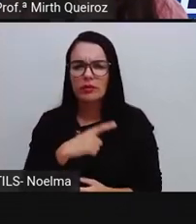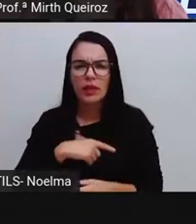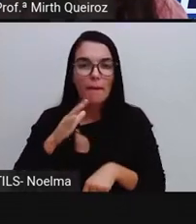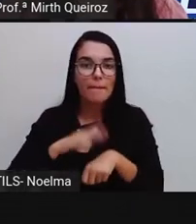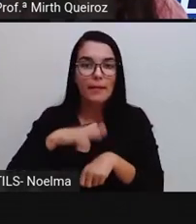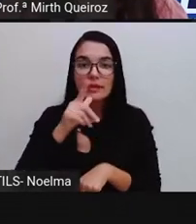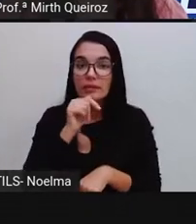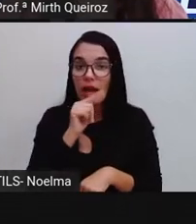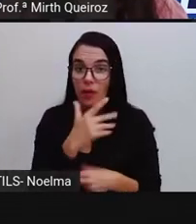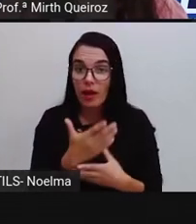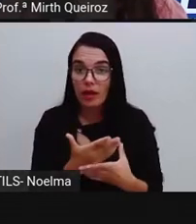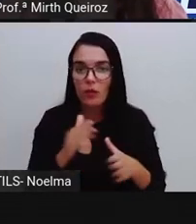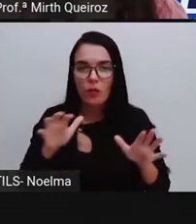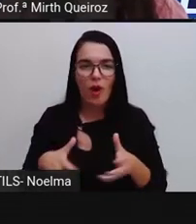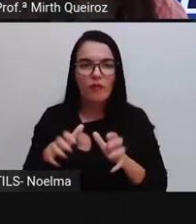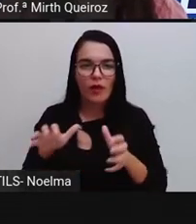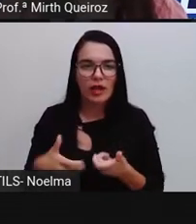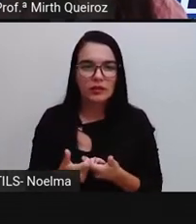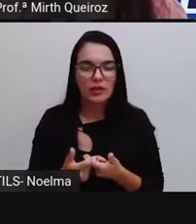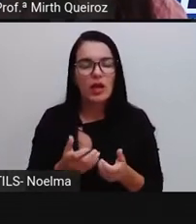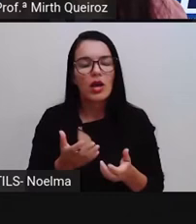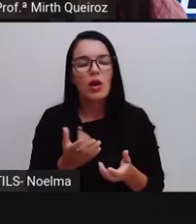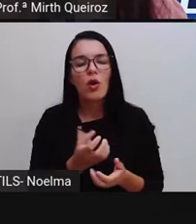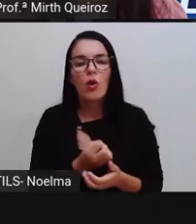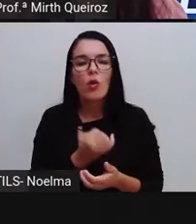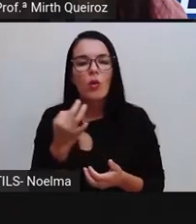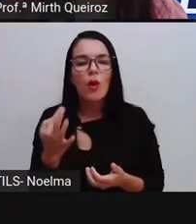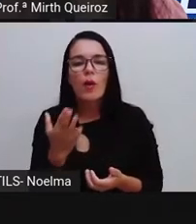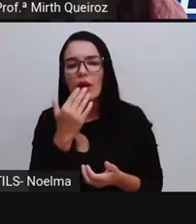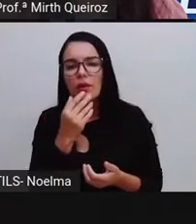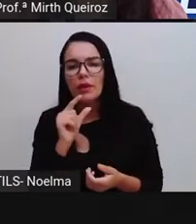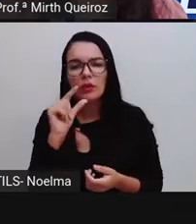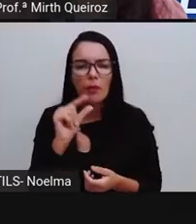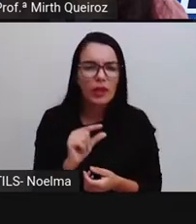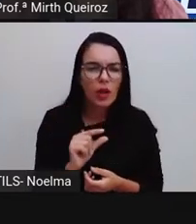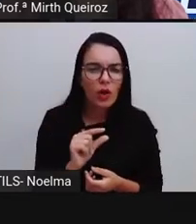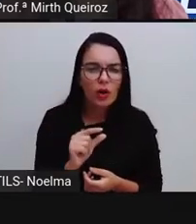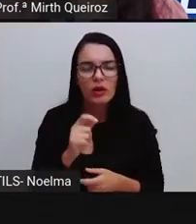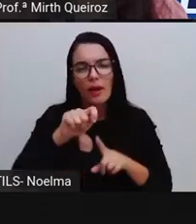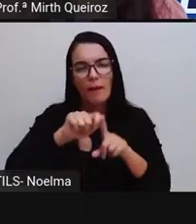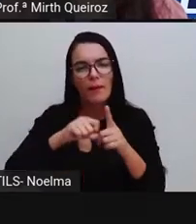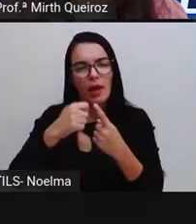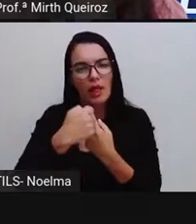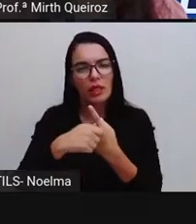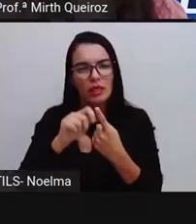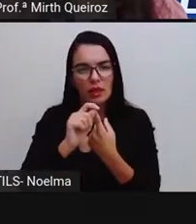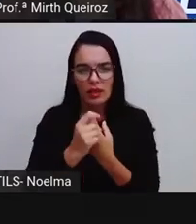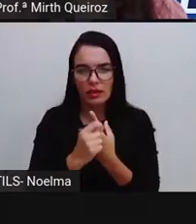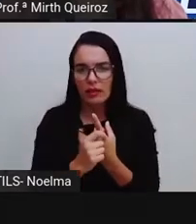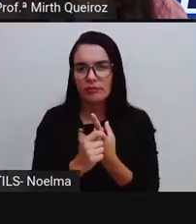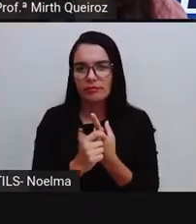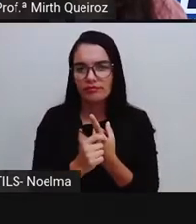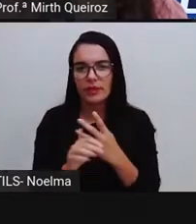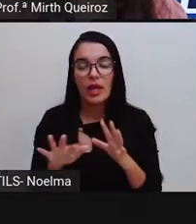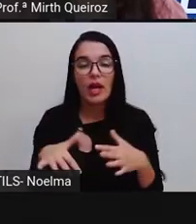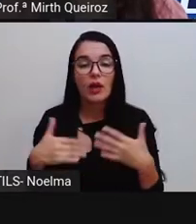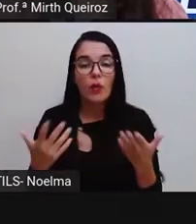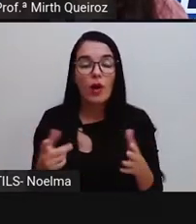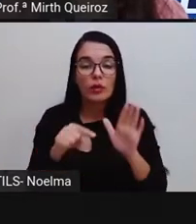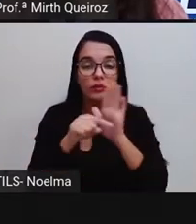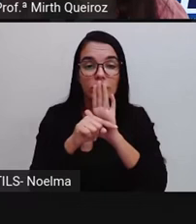menor quantidade de água? Na banana, tem 70%. Qual a diferença percentual